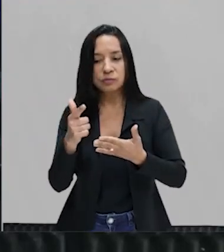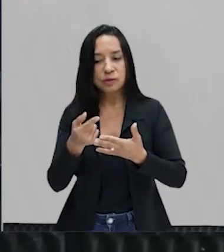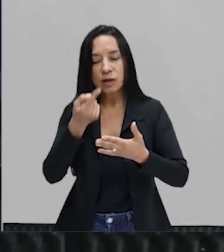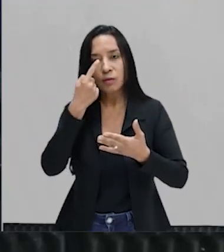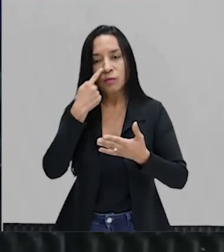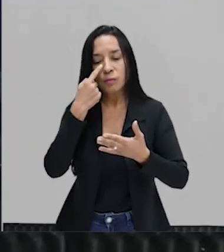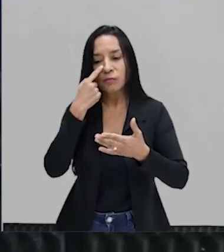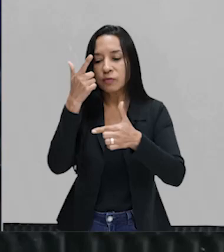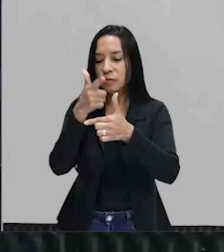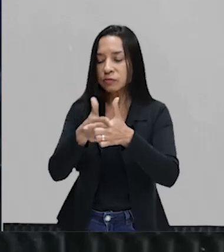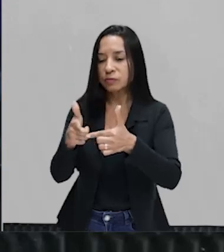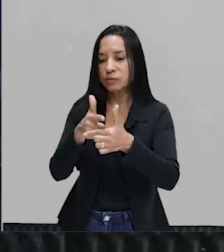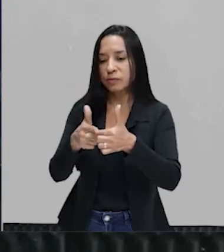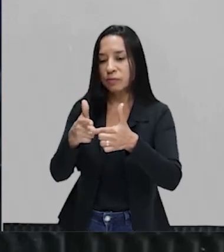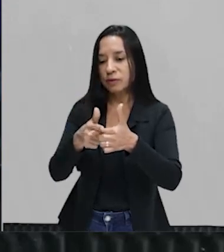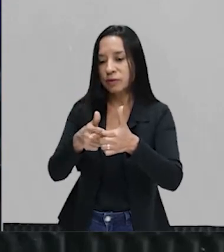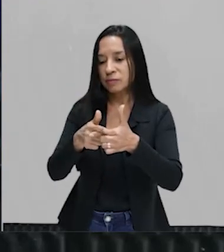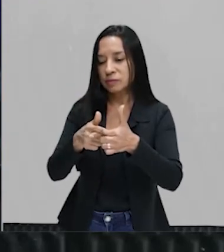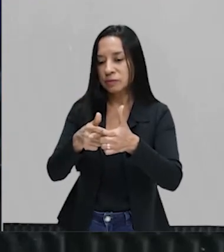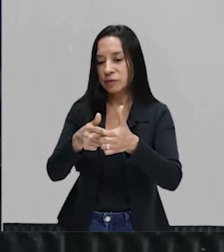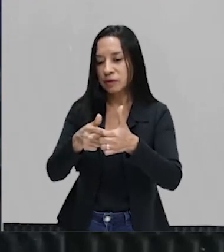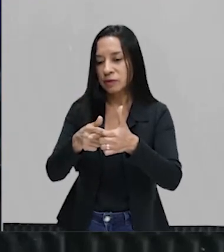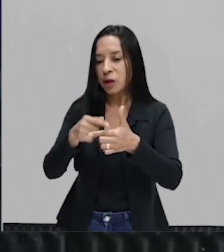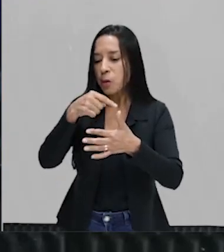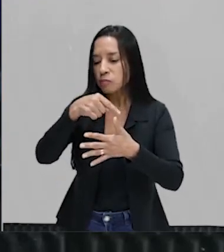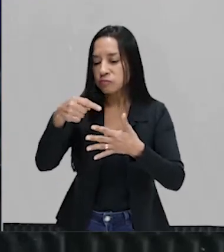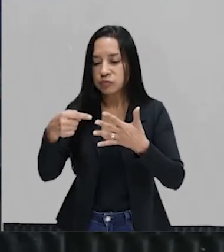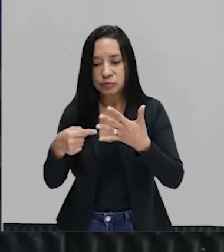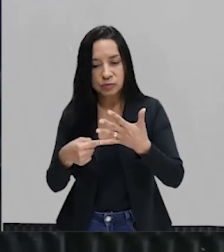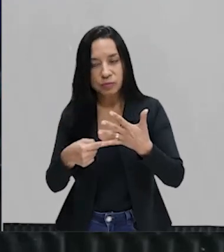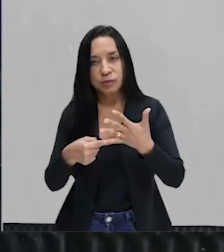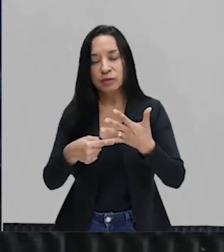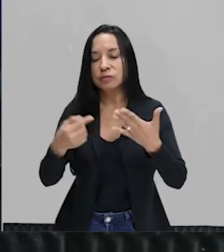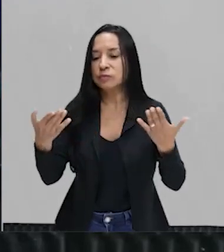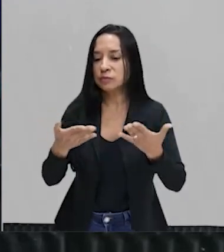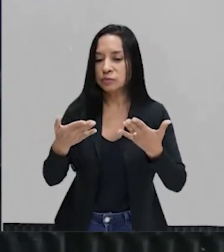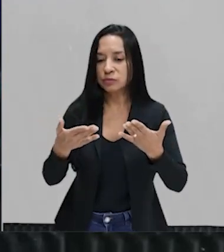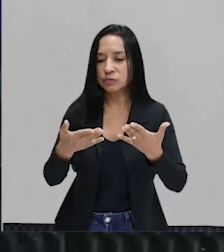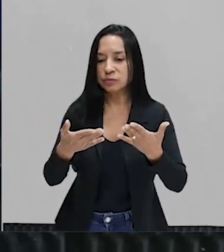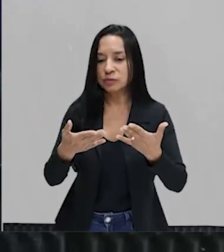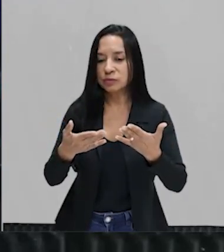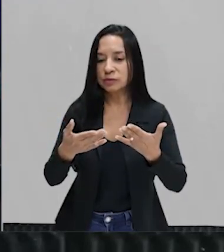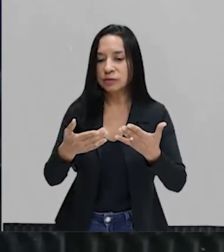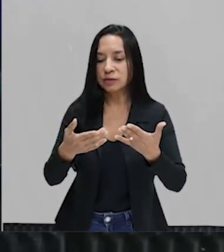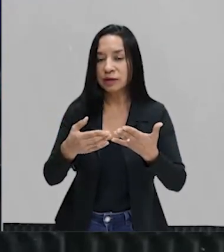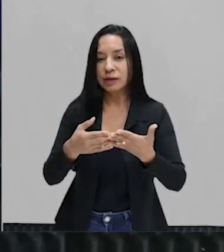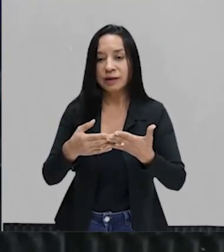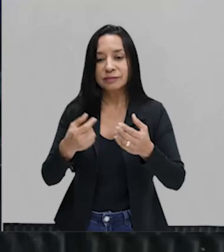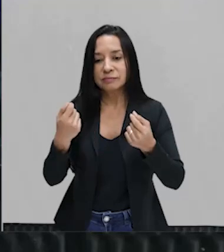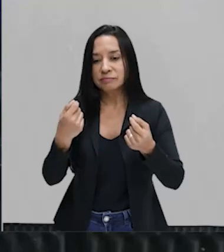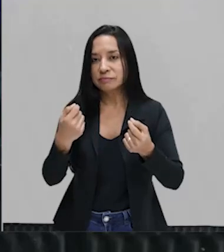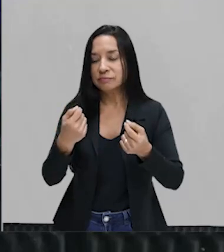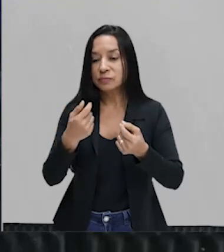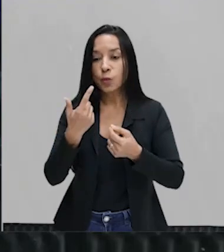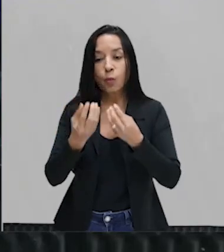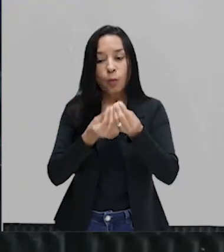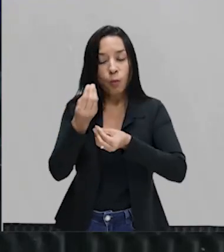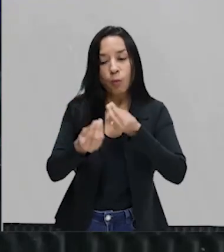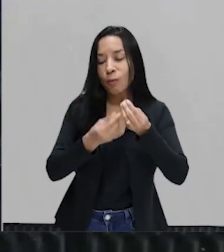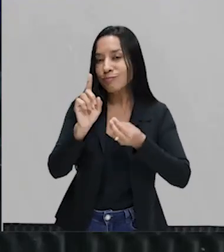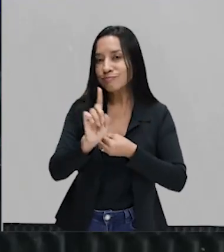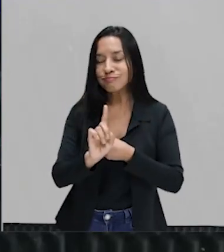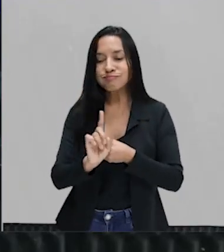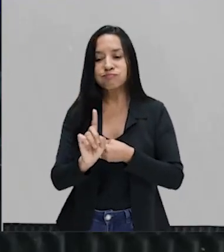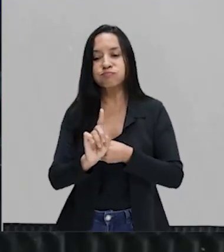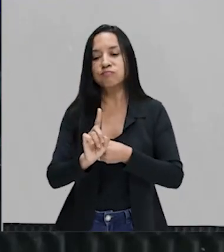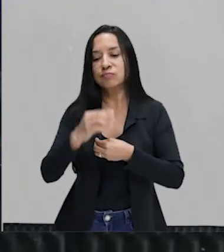as problemáticas e os aspectos do presente sem se entender os processos históricos que os criaram. Como